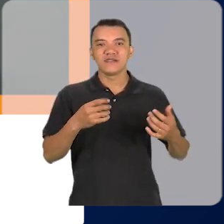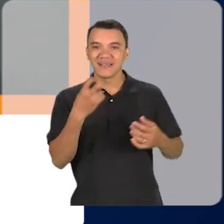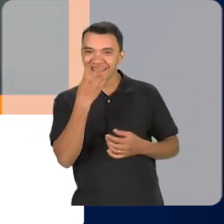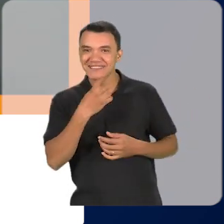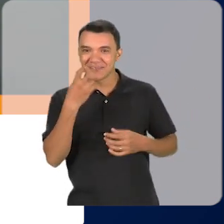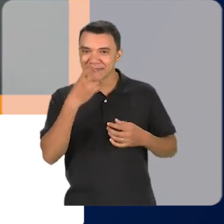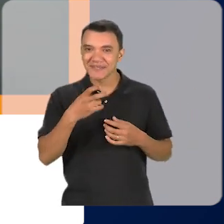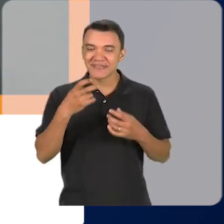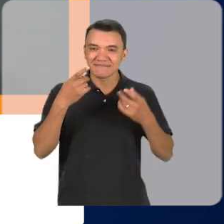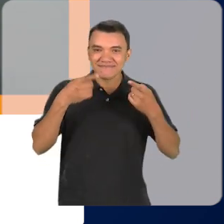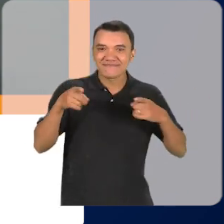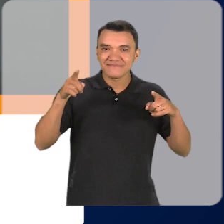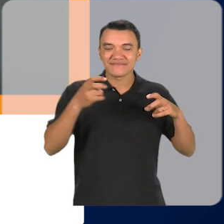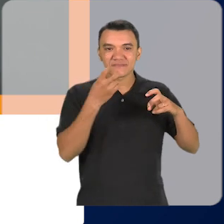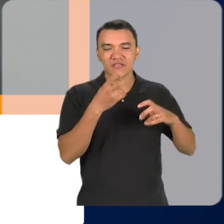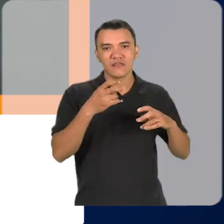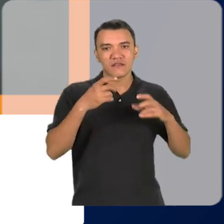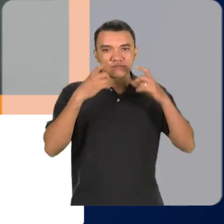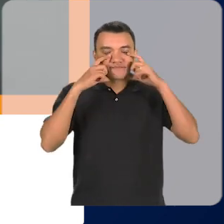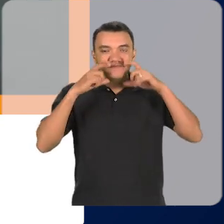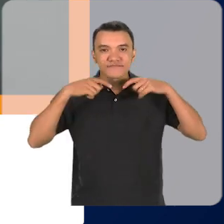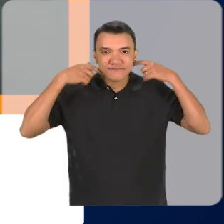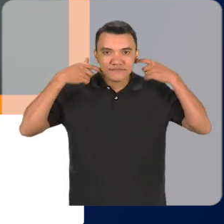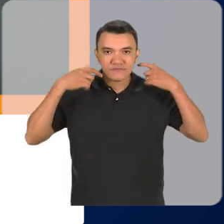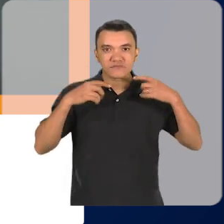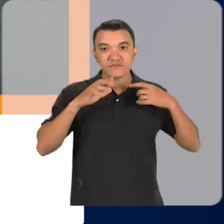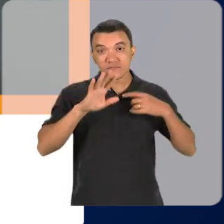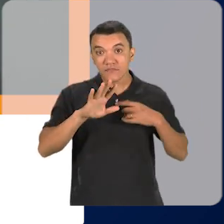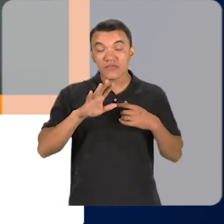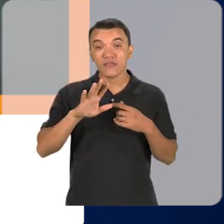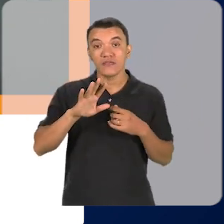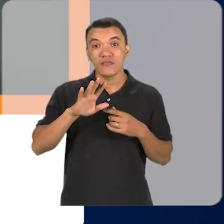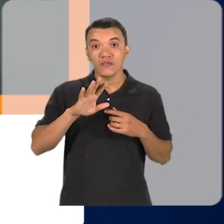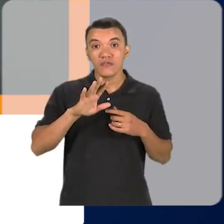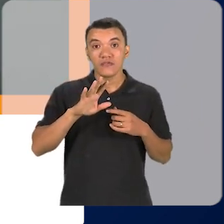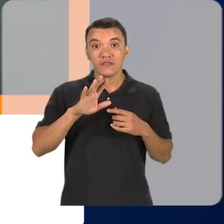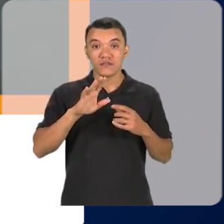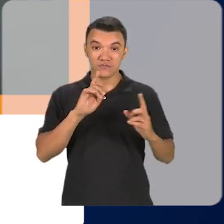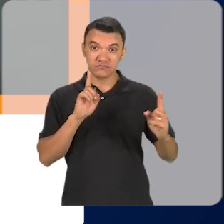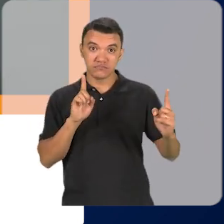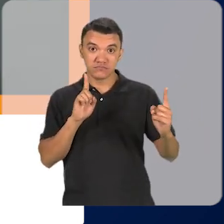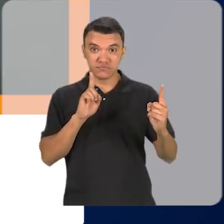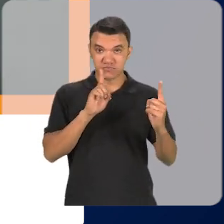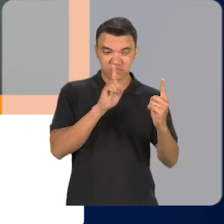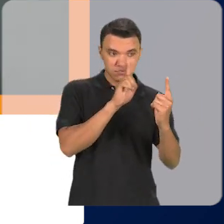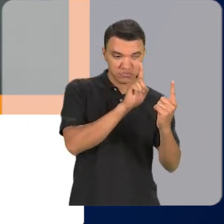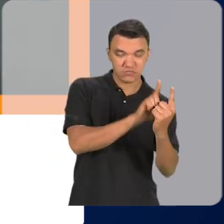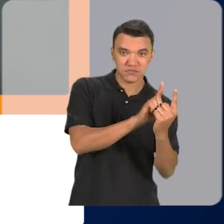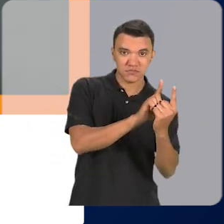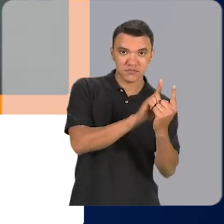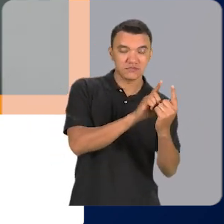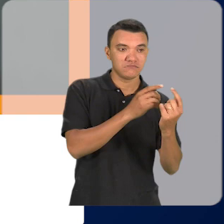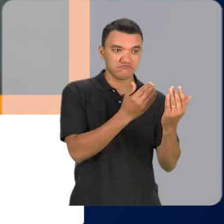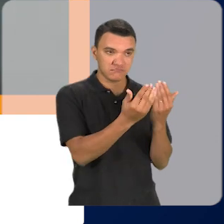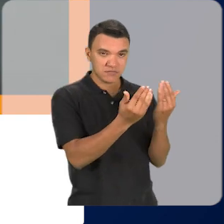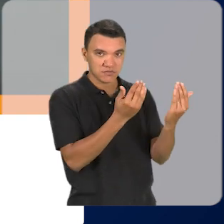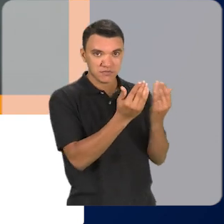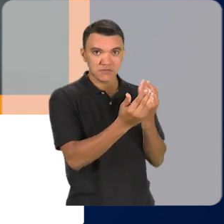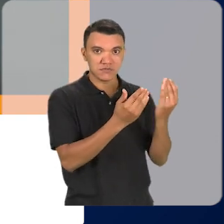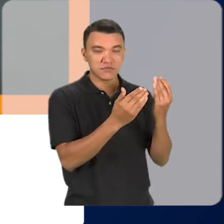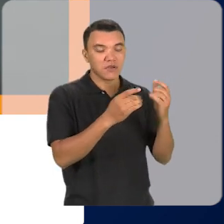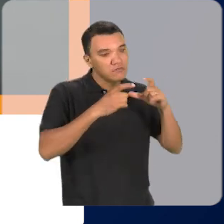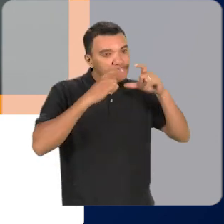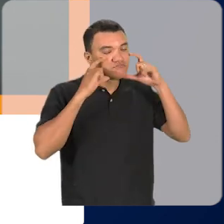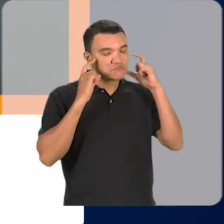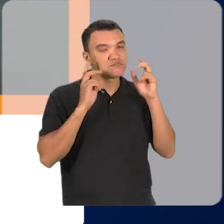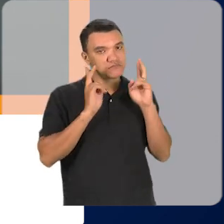tiram a máscara, mas no momento de estar conosco ali, interagir, eles estão com máscara,